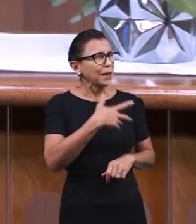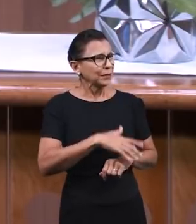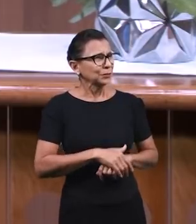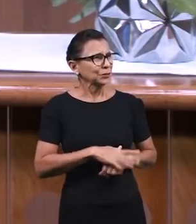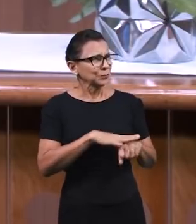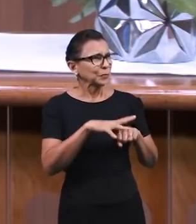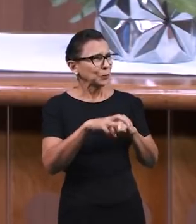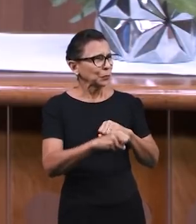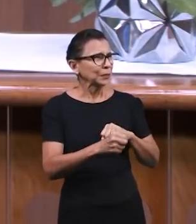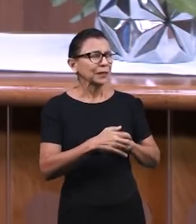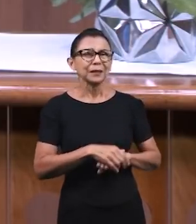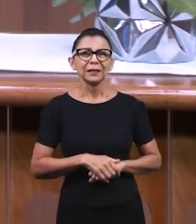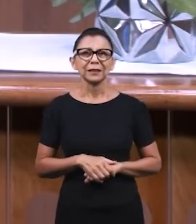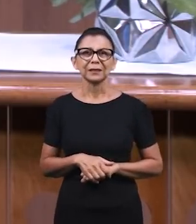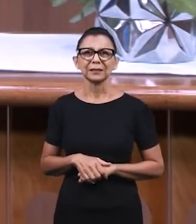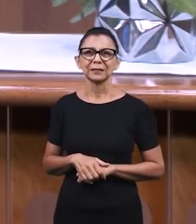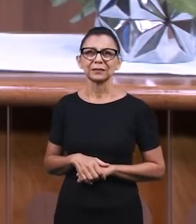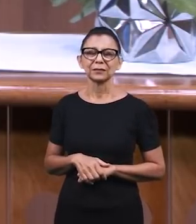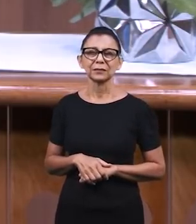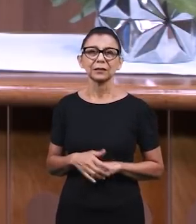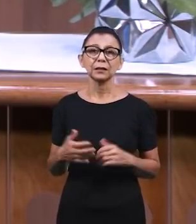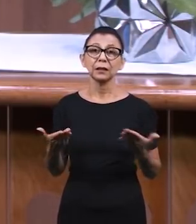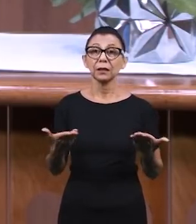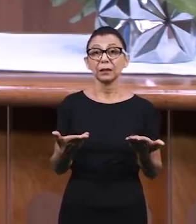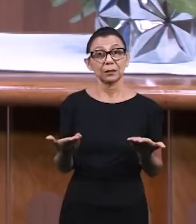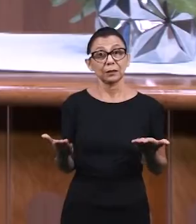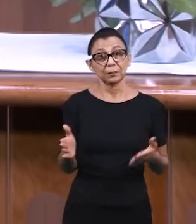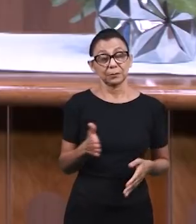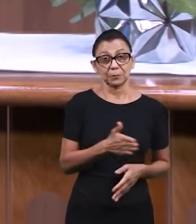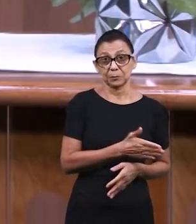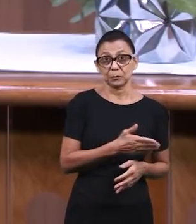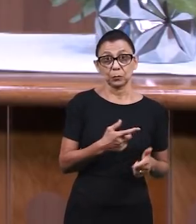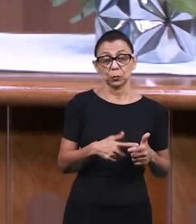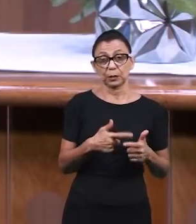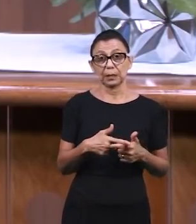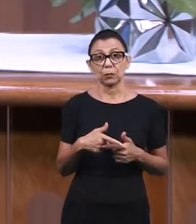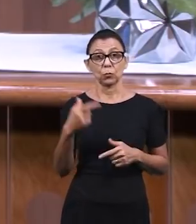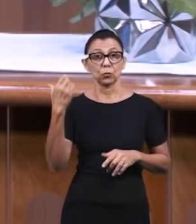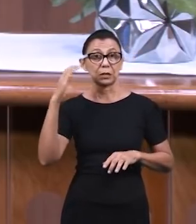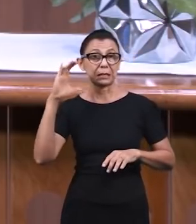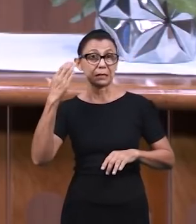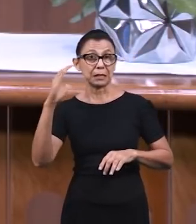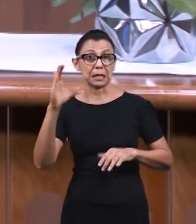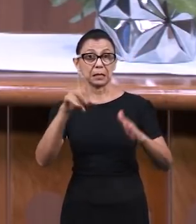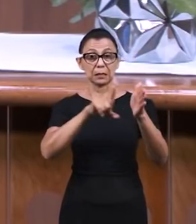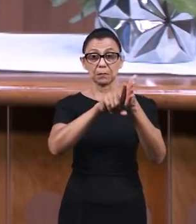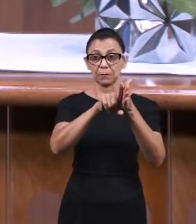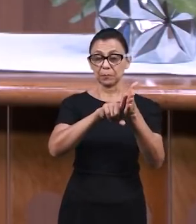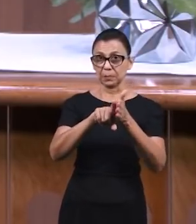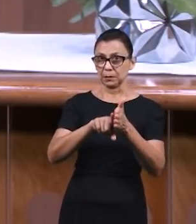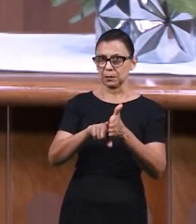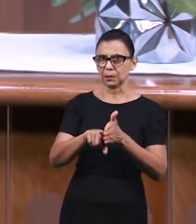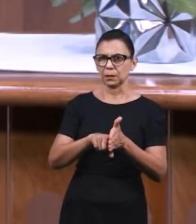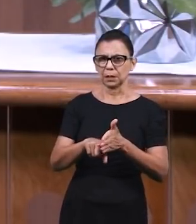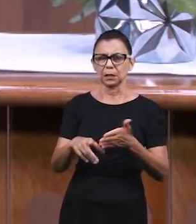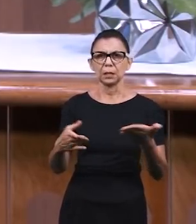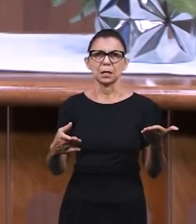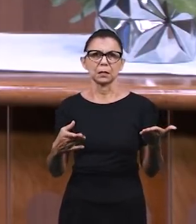para isso, alguma coisa para isso? A ciência fala hoje, não é? E nós não somos contra a ciência, fala